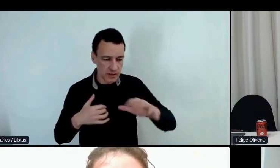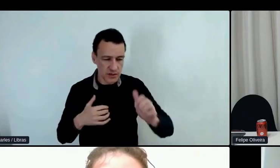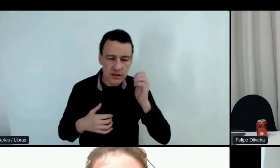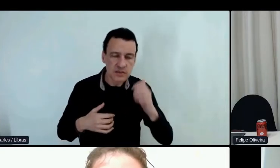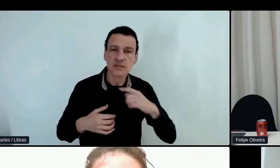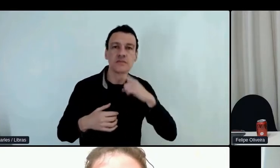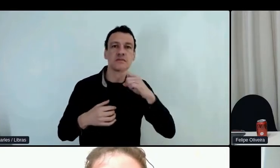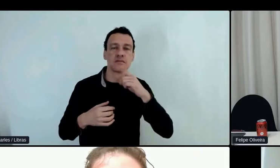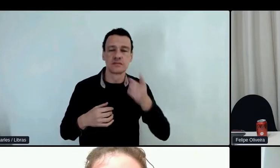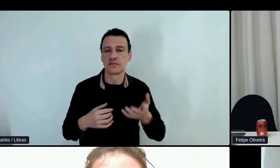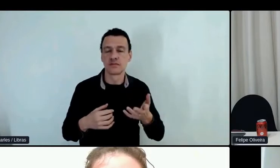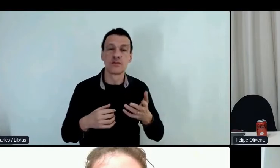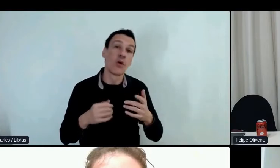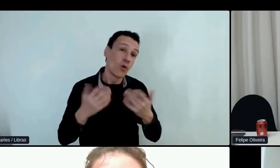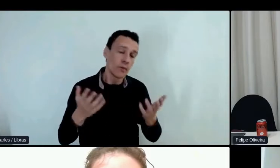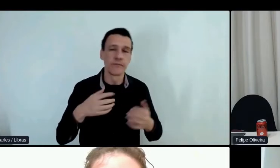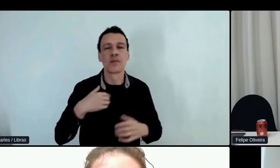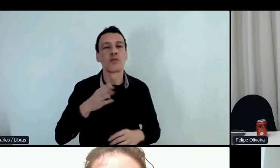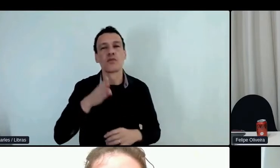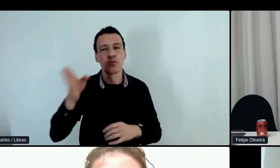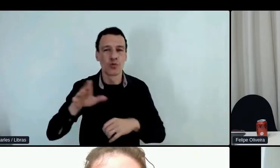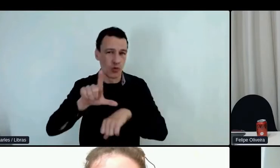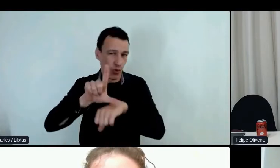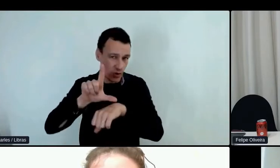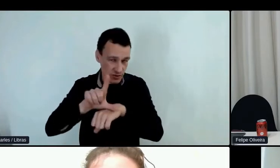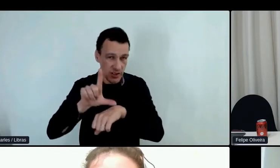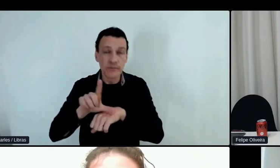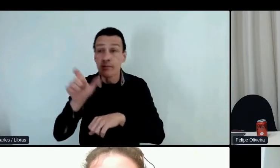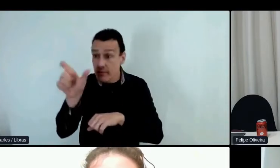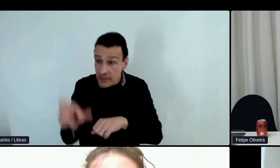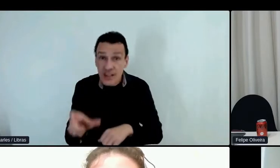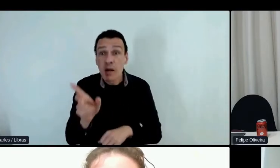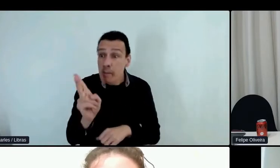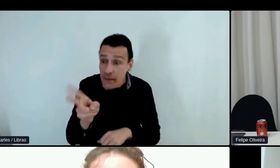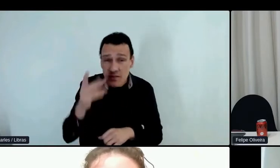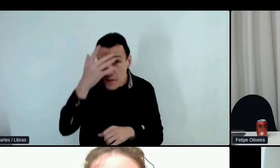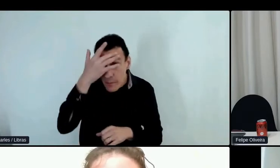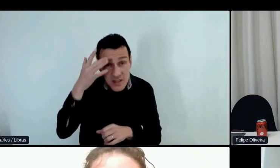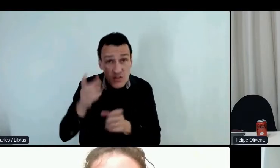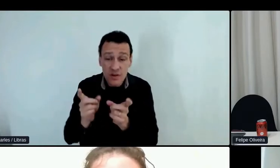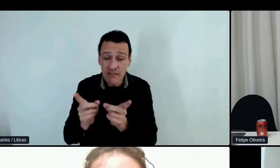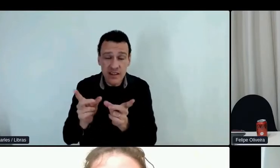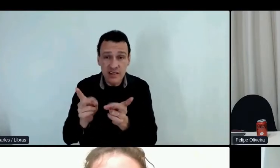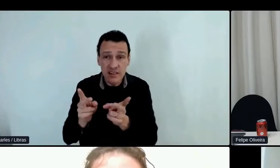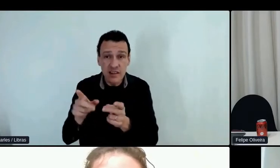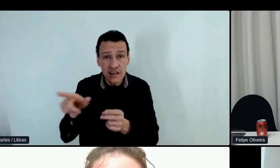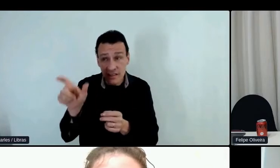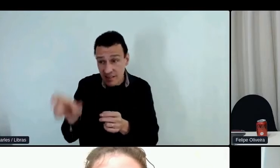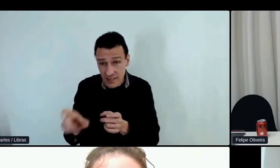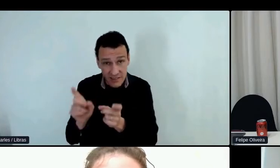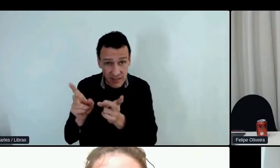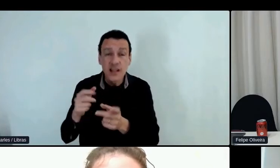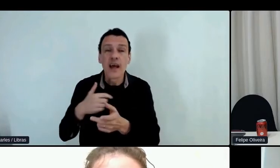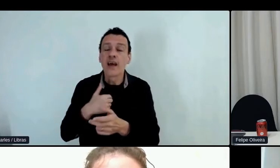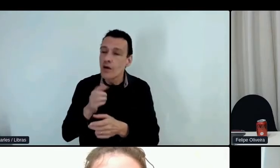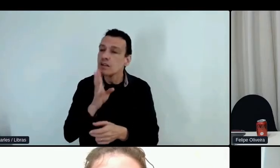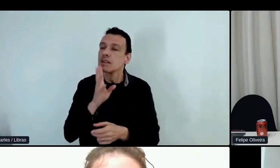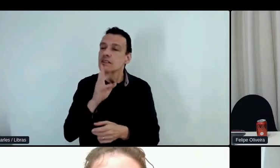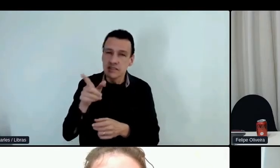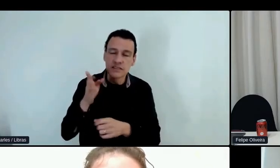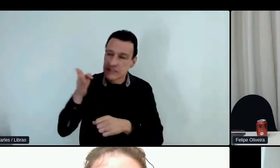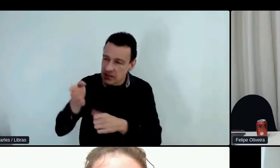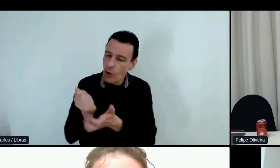as diversas faces, é a mesma face de uma pessoa que ela não consegue atender o telefone, que ela ou vai a